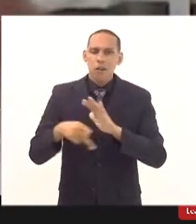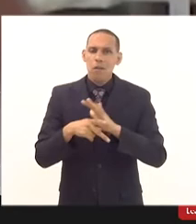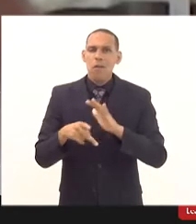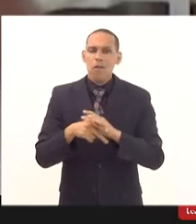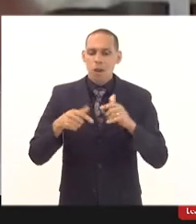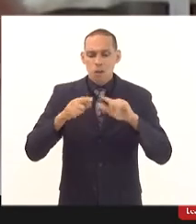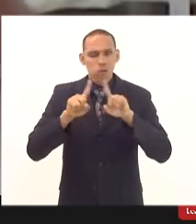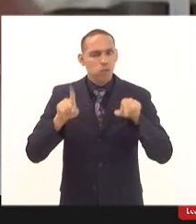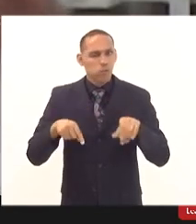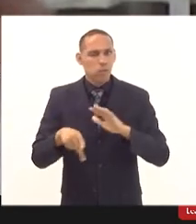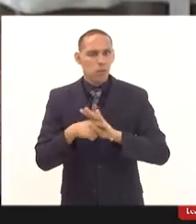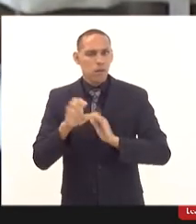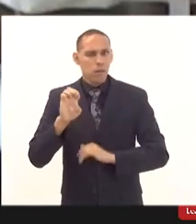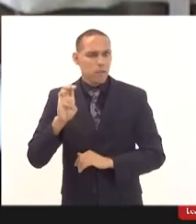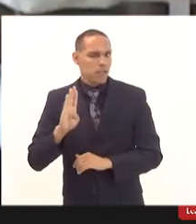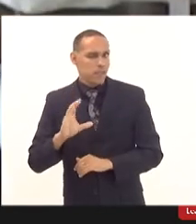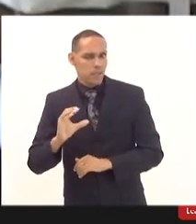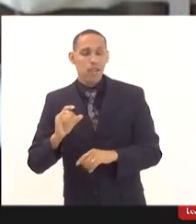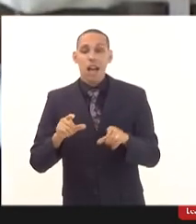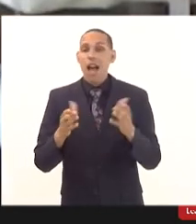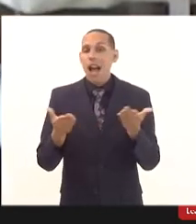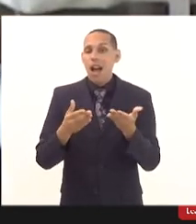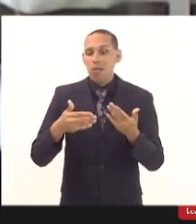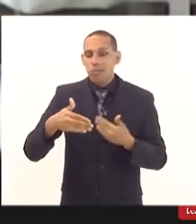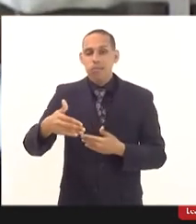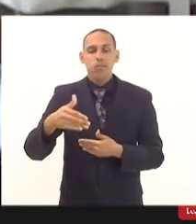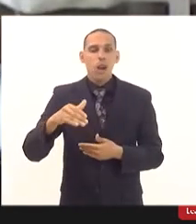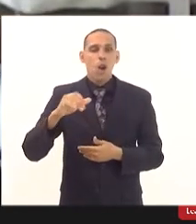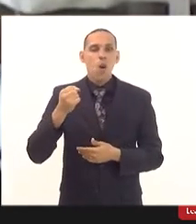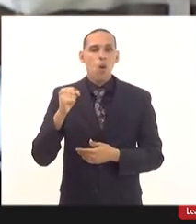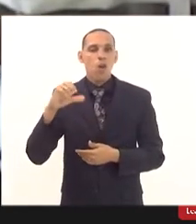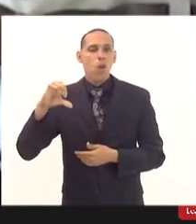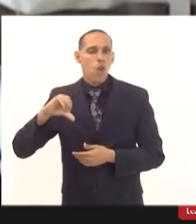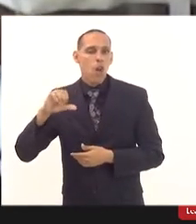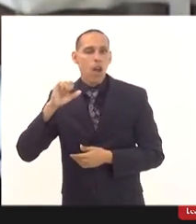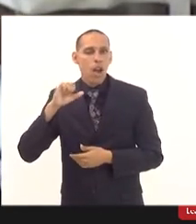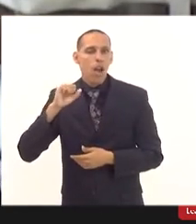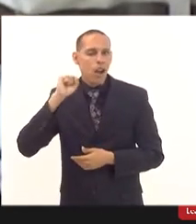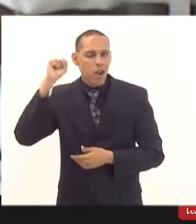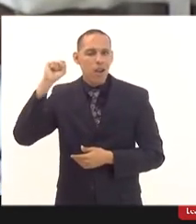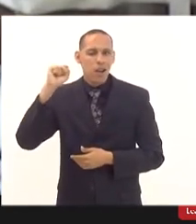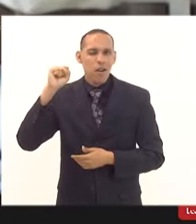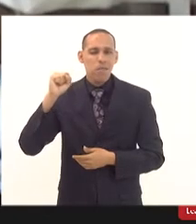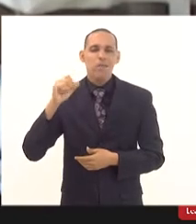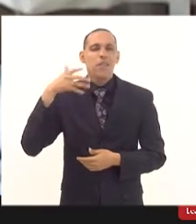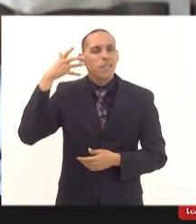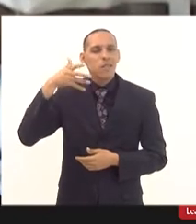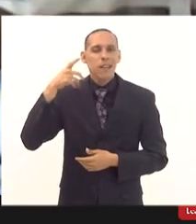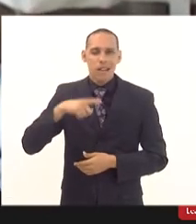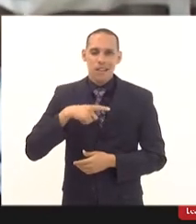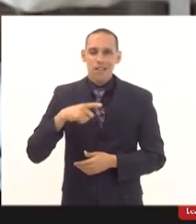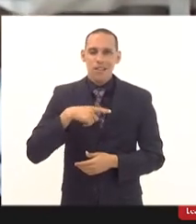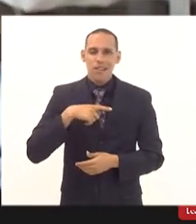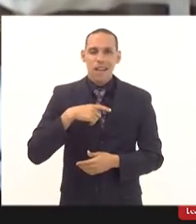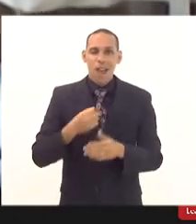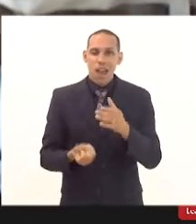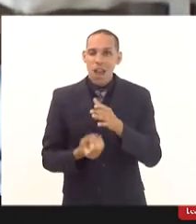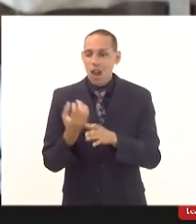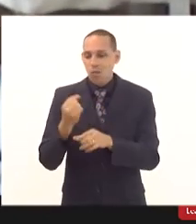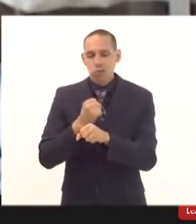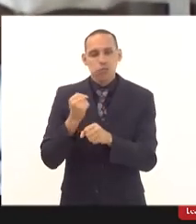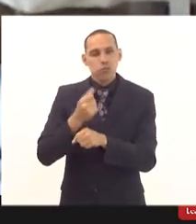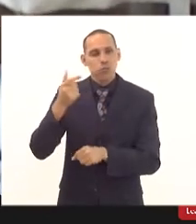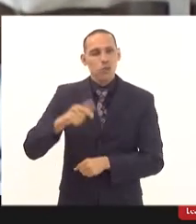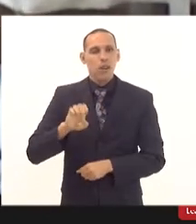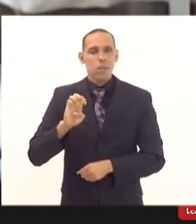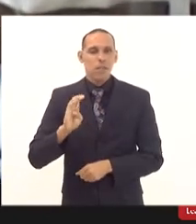agora vamos ter no dia oito e nove de abril o seminário reconstruir a abc EA comunicação pública tudo isso mostra